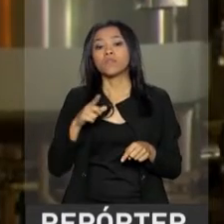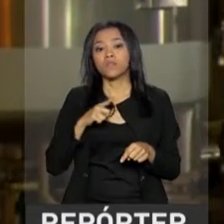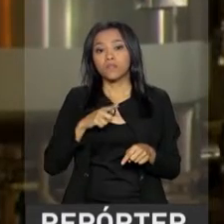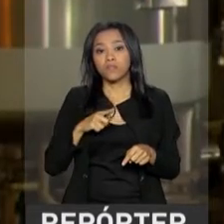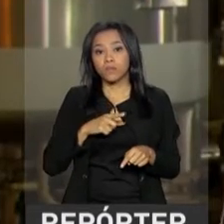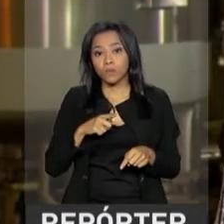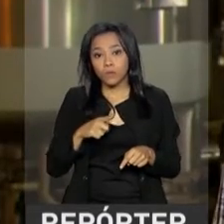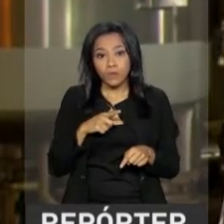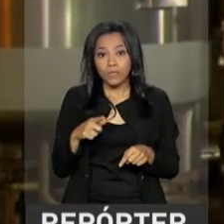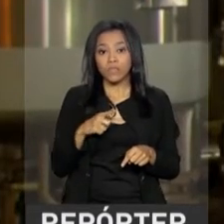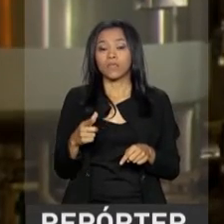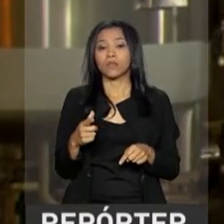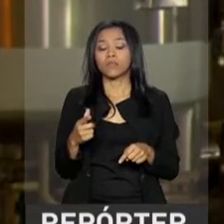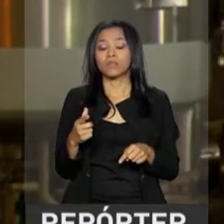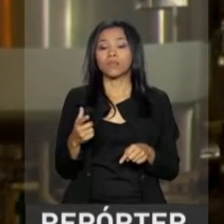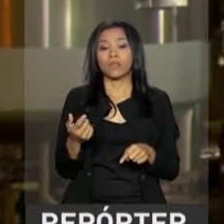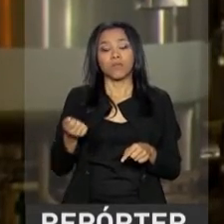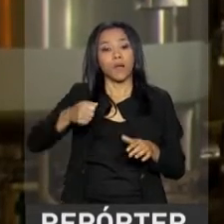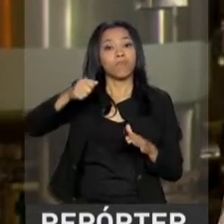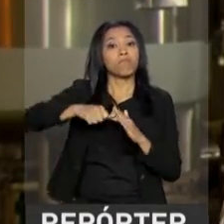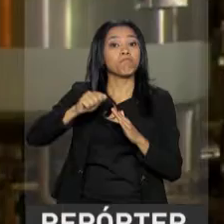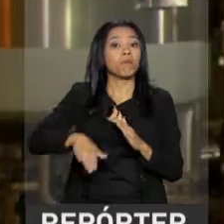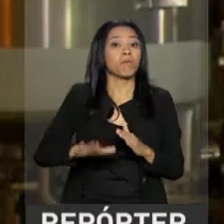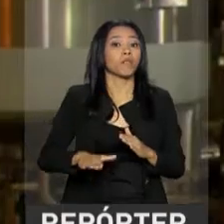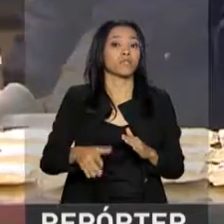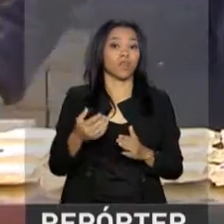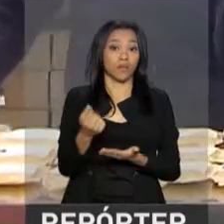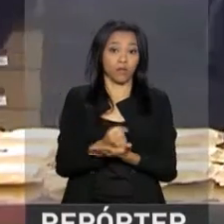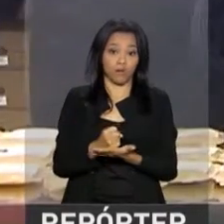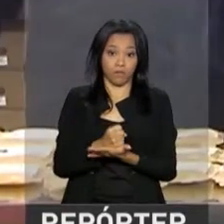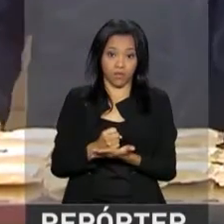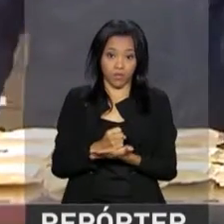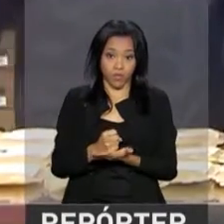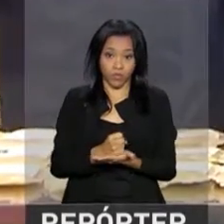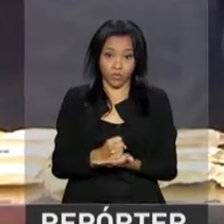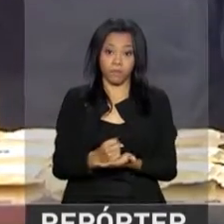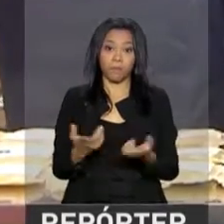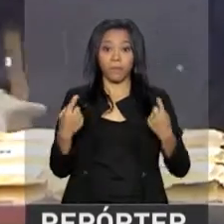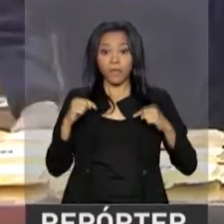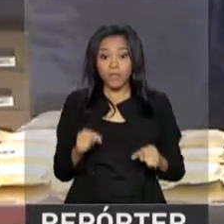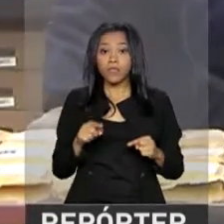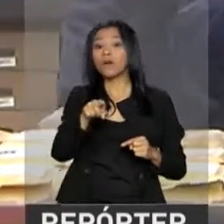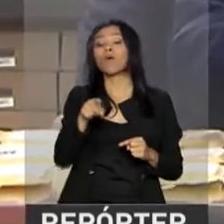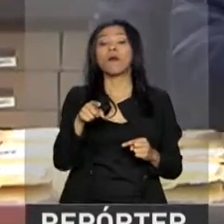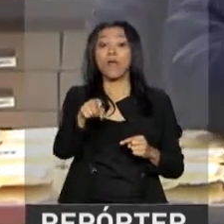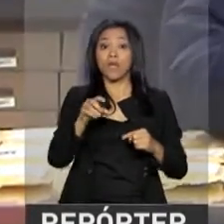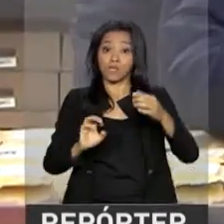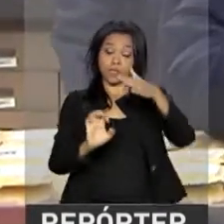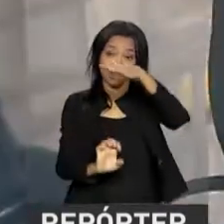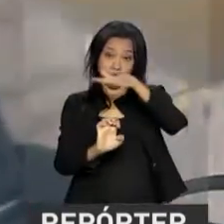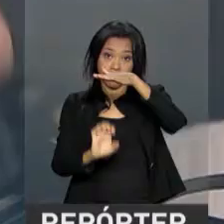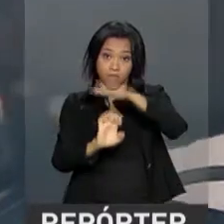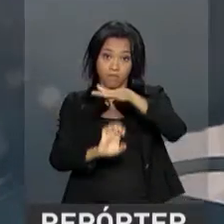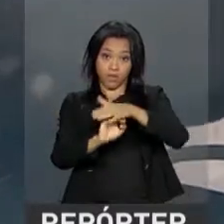baratear significativamente o preço desse produto. Por enquanto, a Hemobras apenas recepciona o